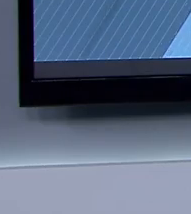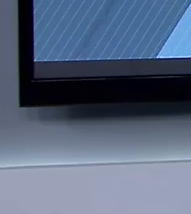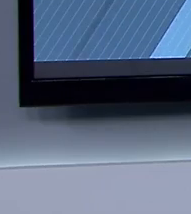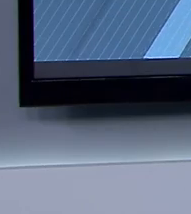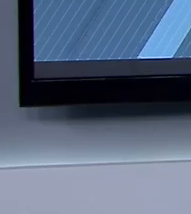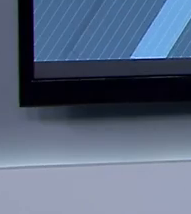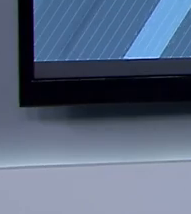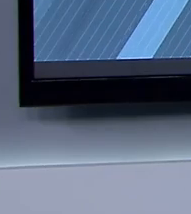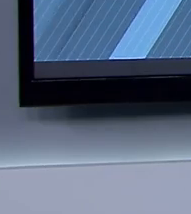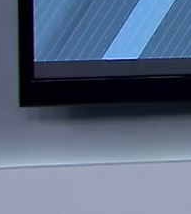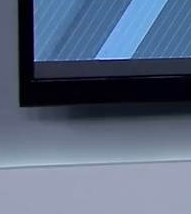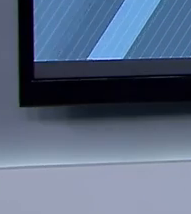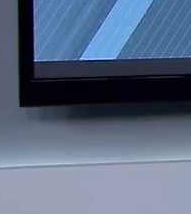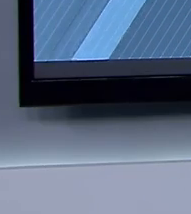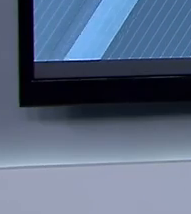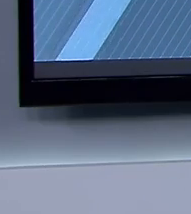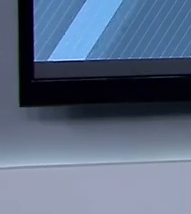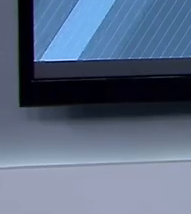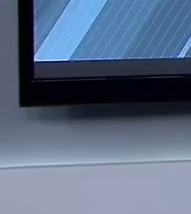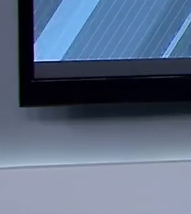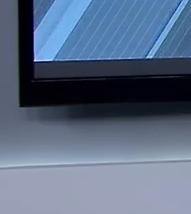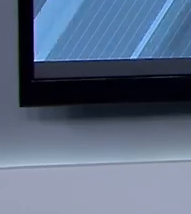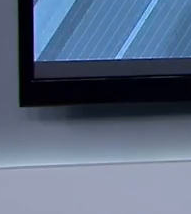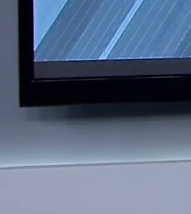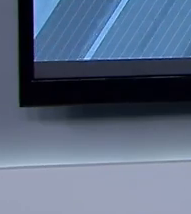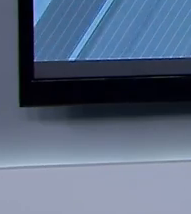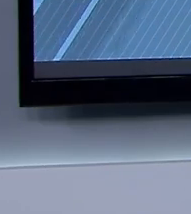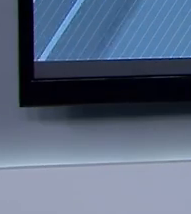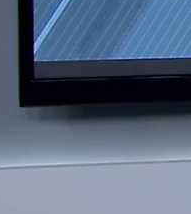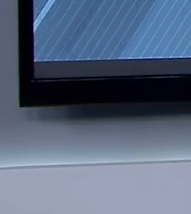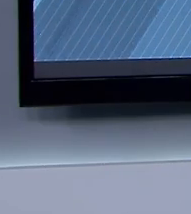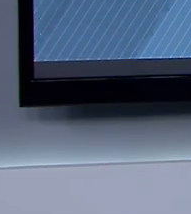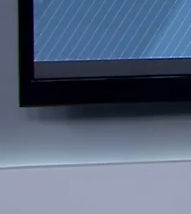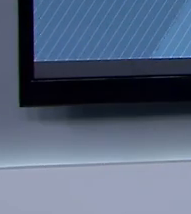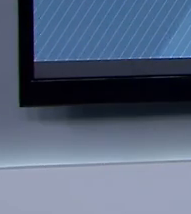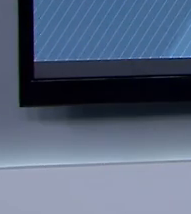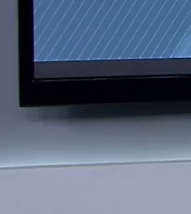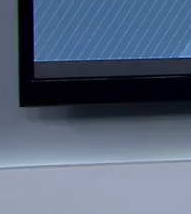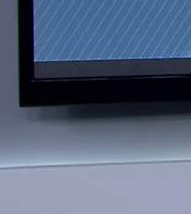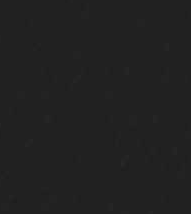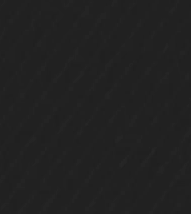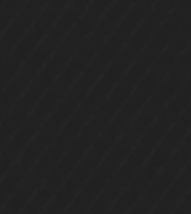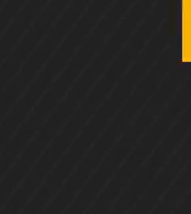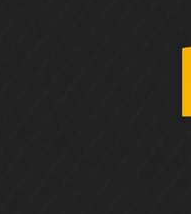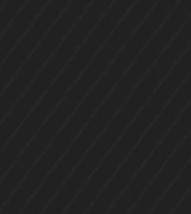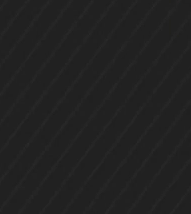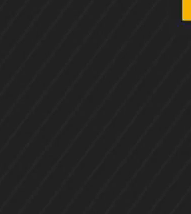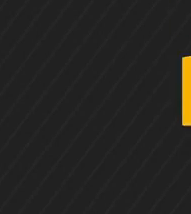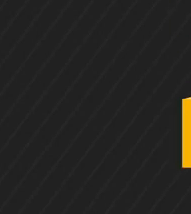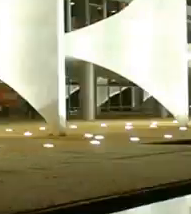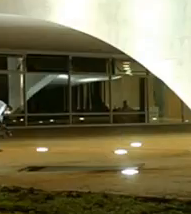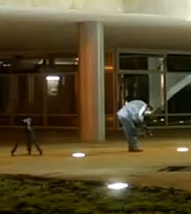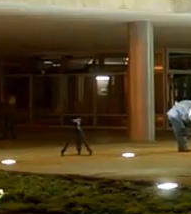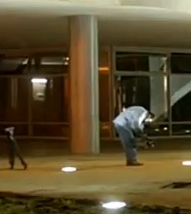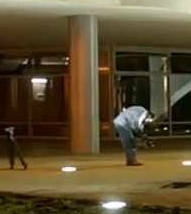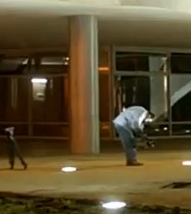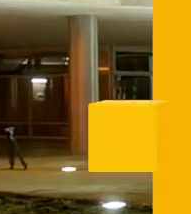outras informações. Continue com a gente aqui na NBR, a TV do Governo Federal. We'll be right back.